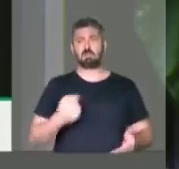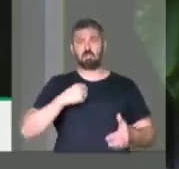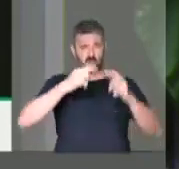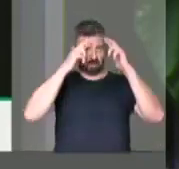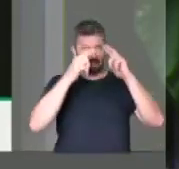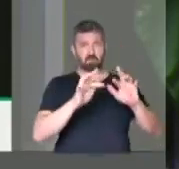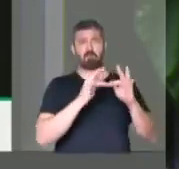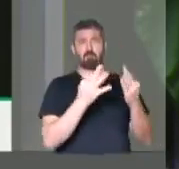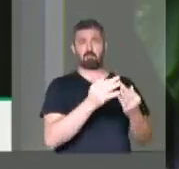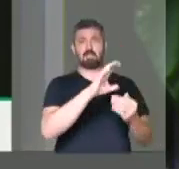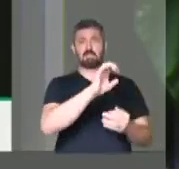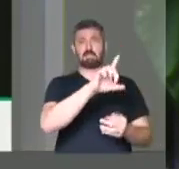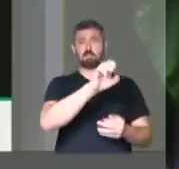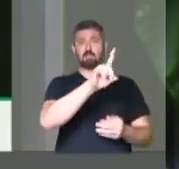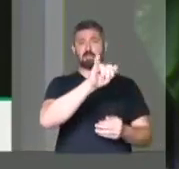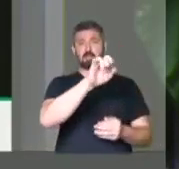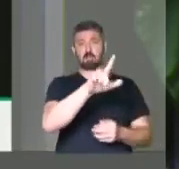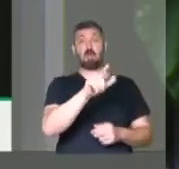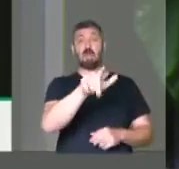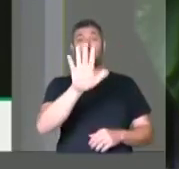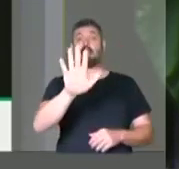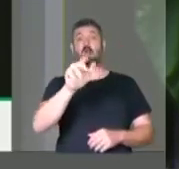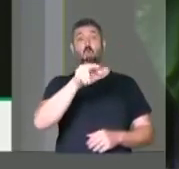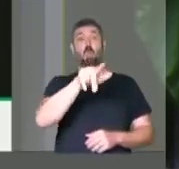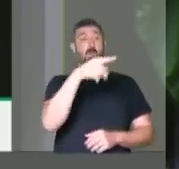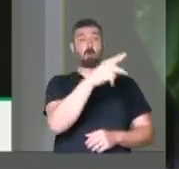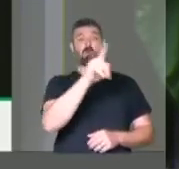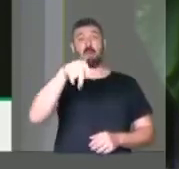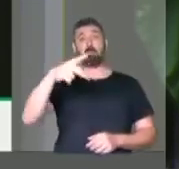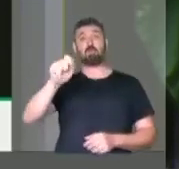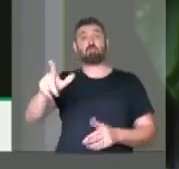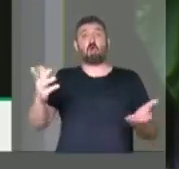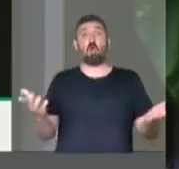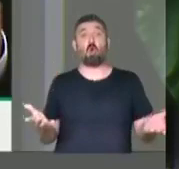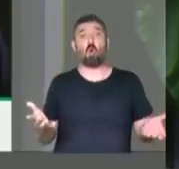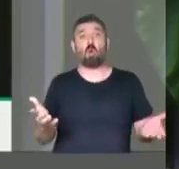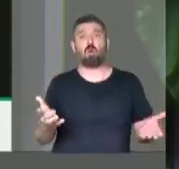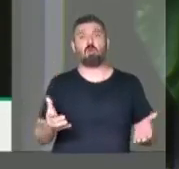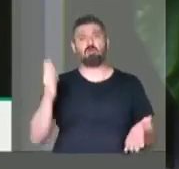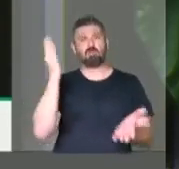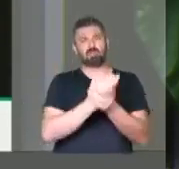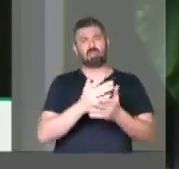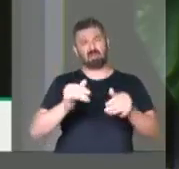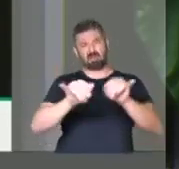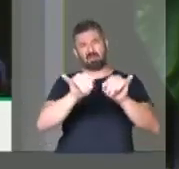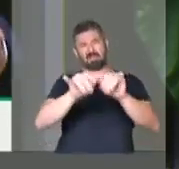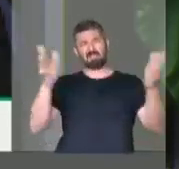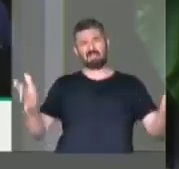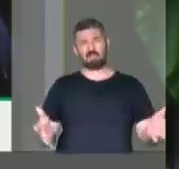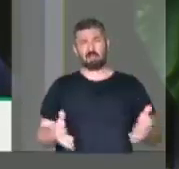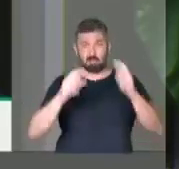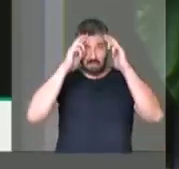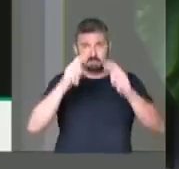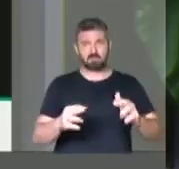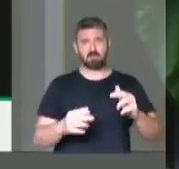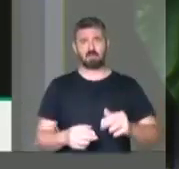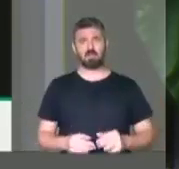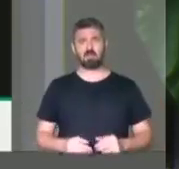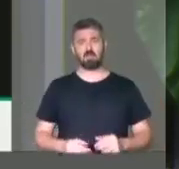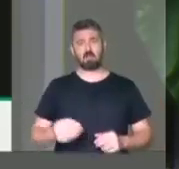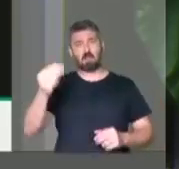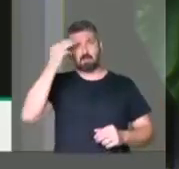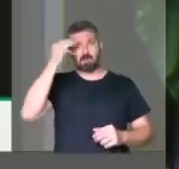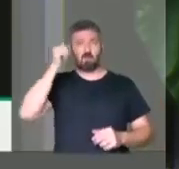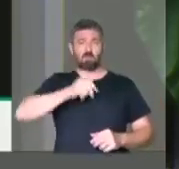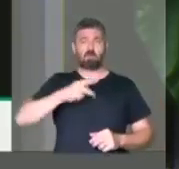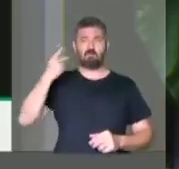profundo respeito à família de Celso Daniel. Aliás, o seu irmão pertence ao PSOL. Para com essa bobagem. Temos que ter respeito à